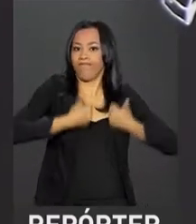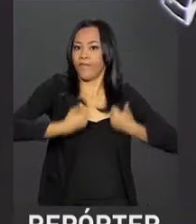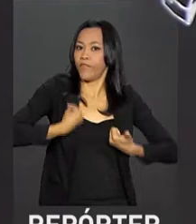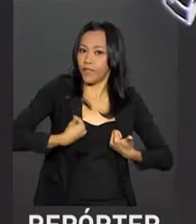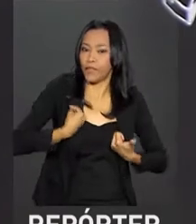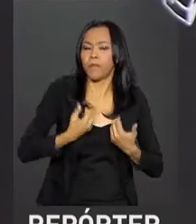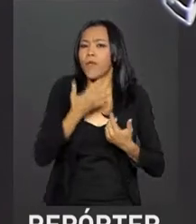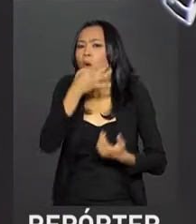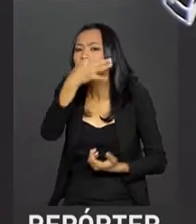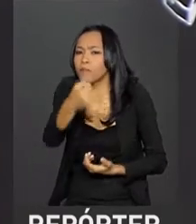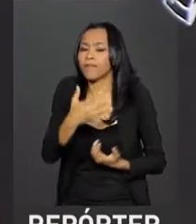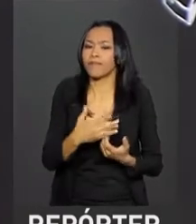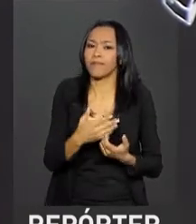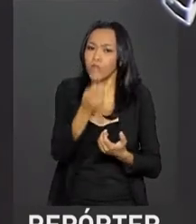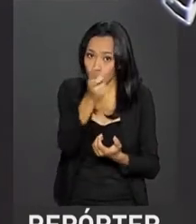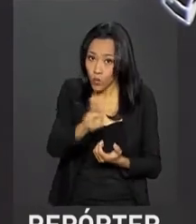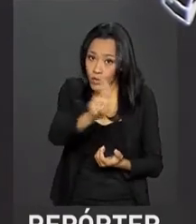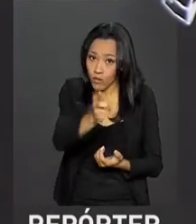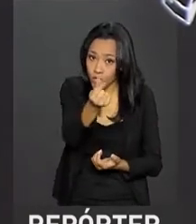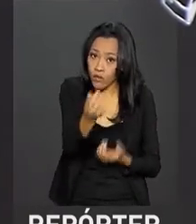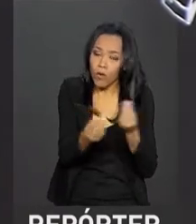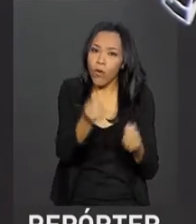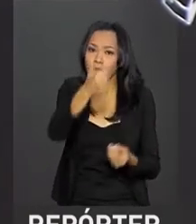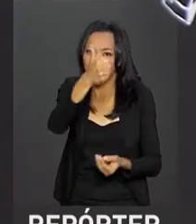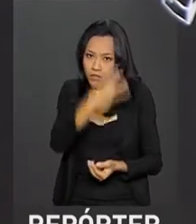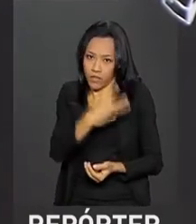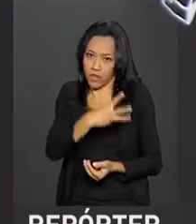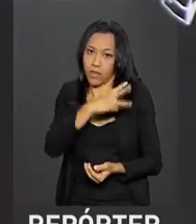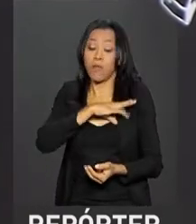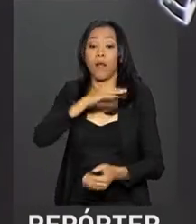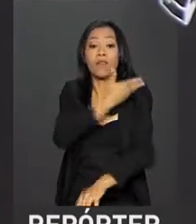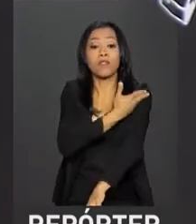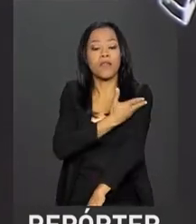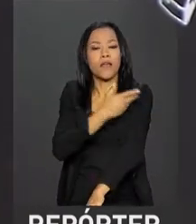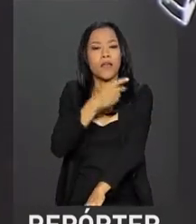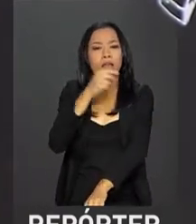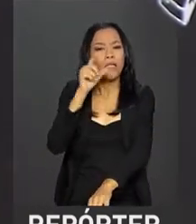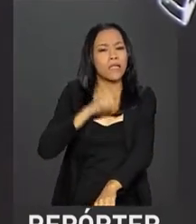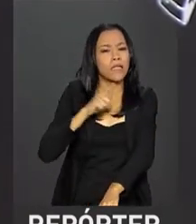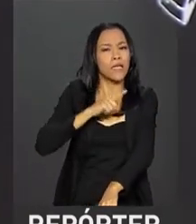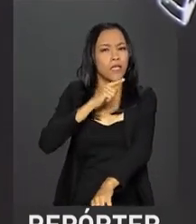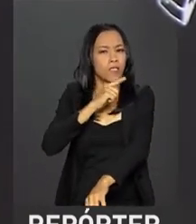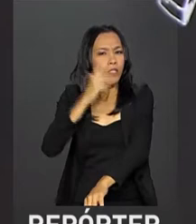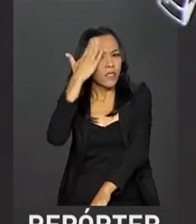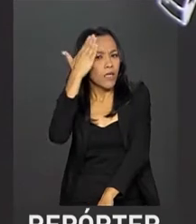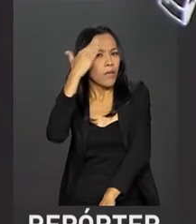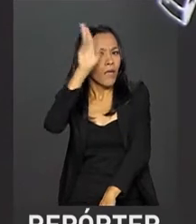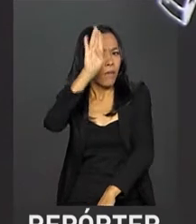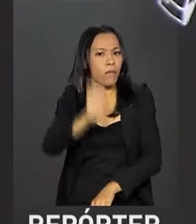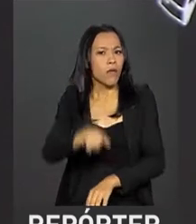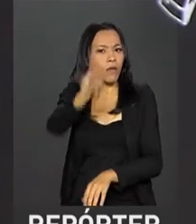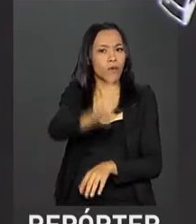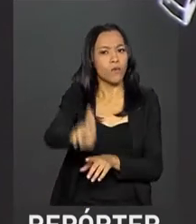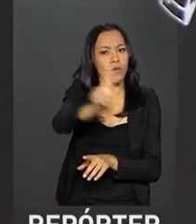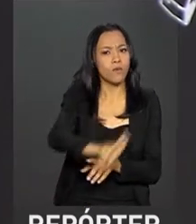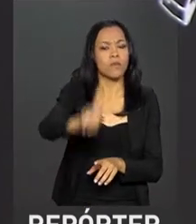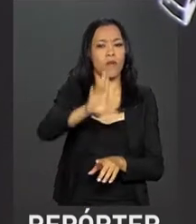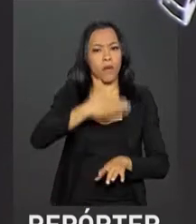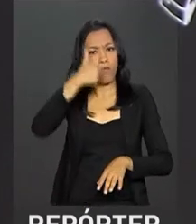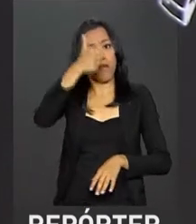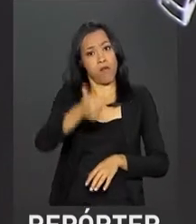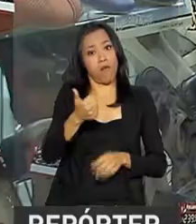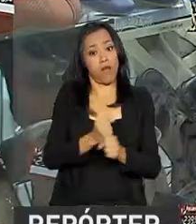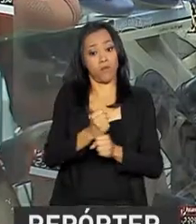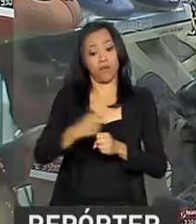sim, aplique ele de uma forma que mude os seus hábitos financeiros, que você comece a ter mais educação financeira para que essa situação melhore nos